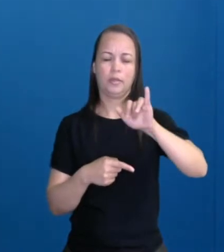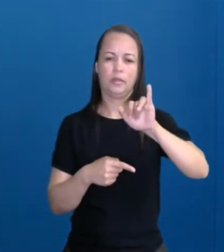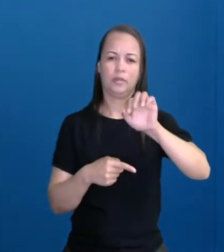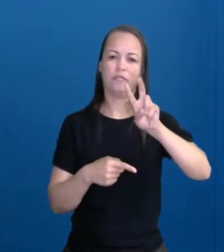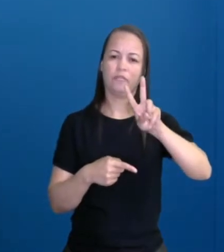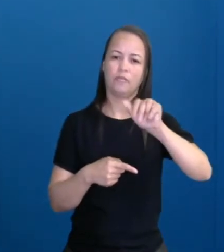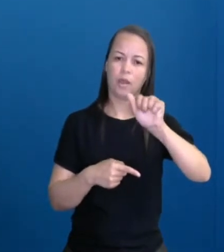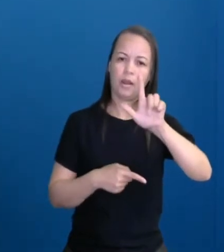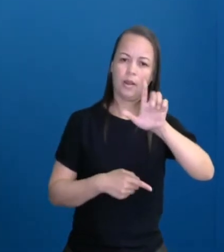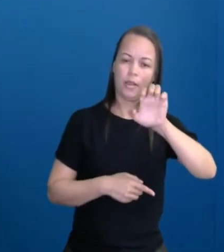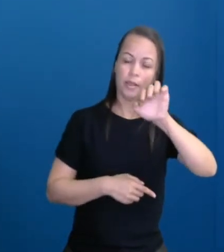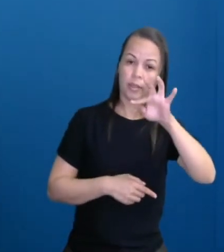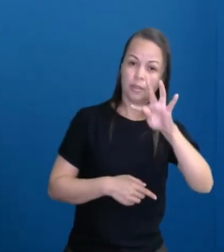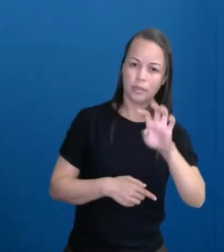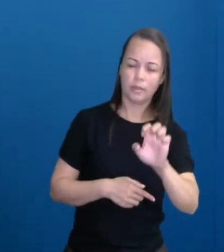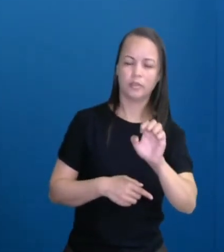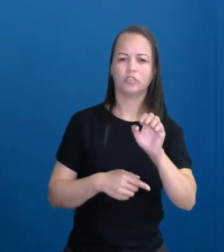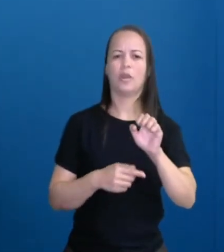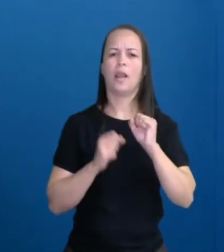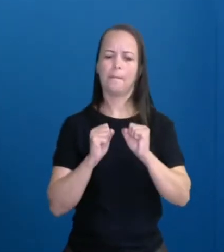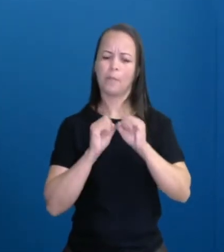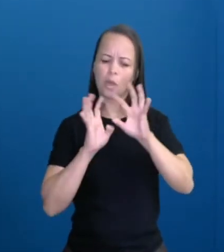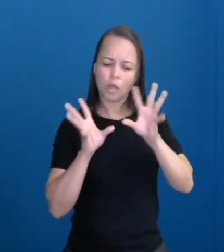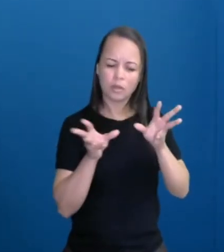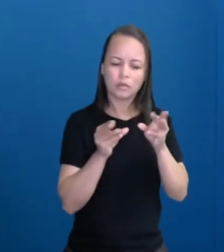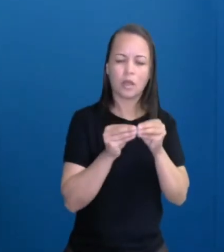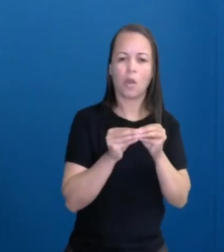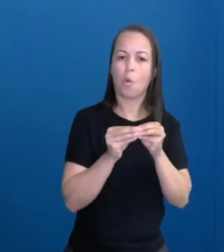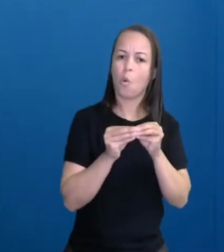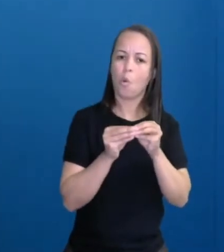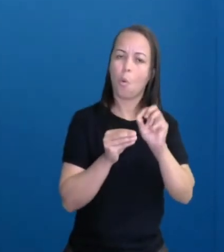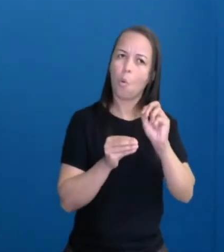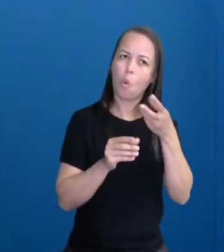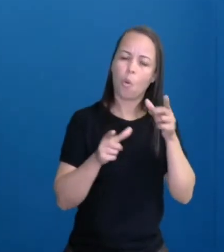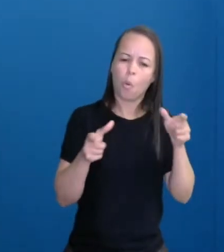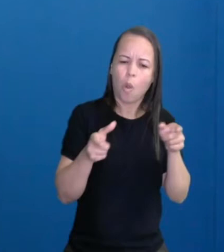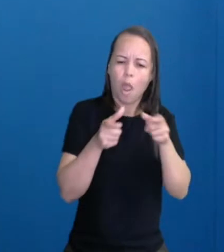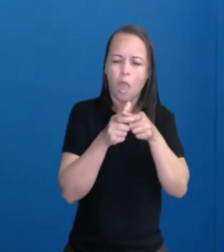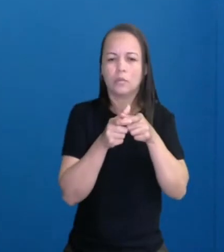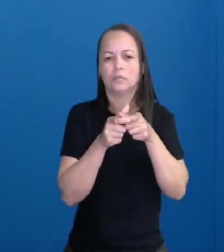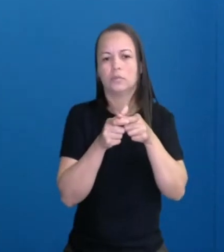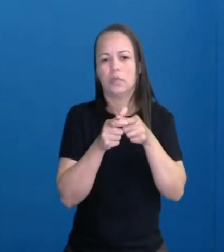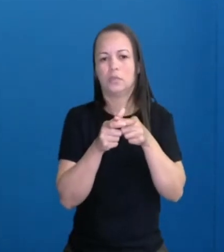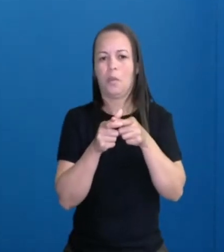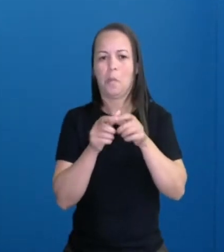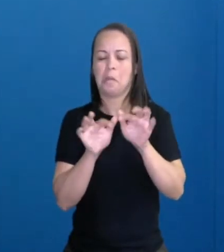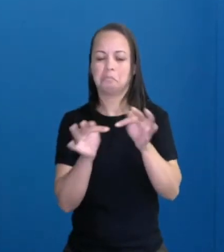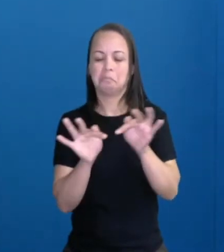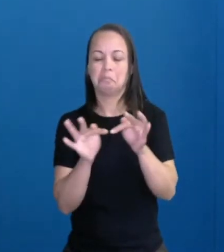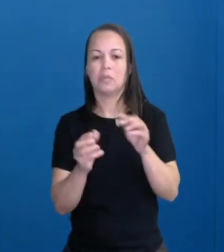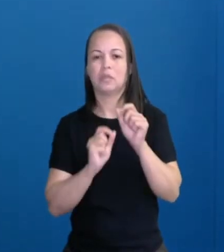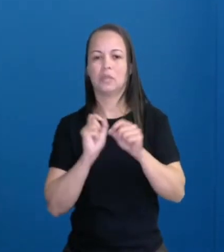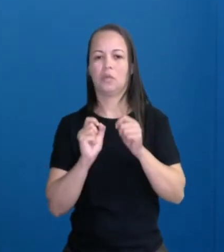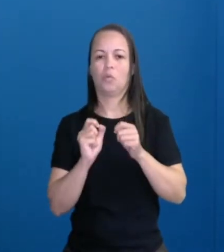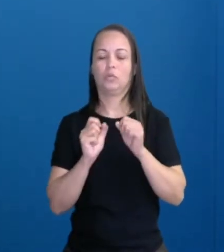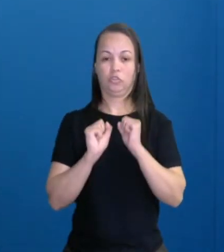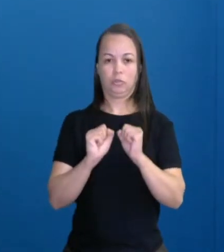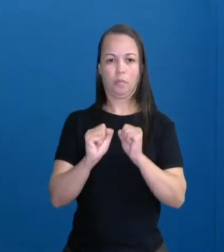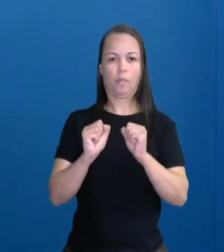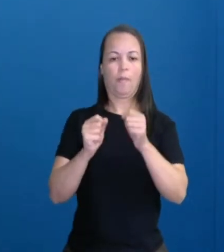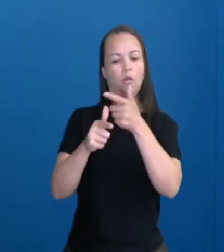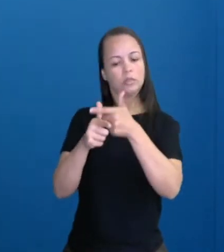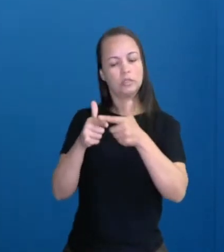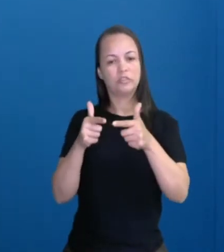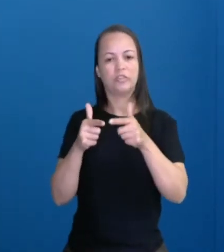ser simplificadas ou reduzidas para uma fração mais simples, quando a gente identifica o número que dá para dividir cada